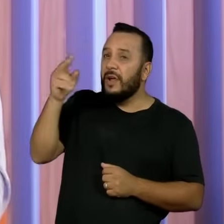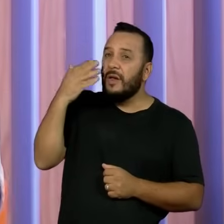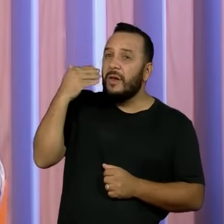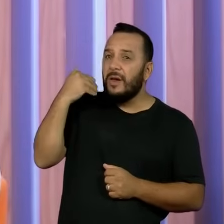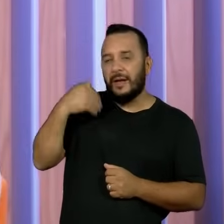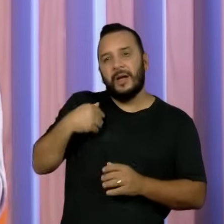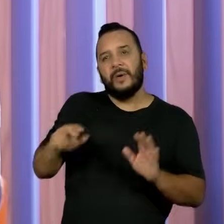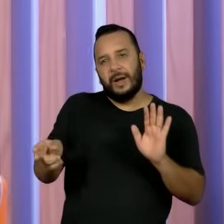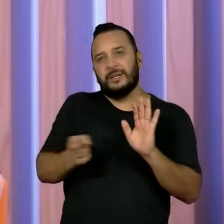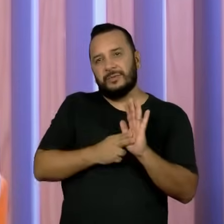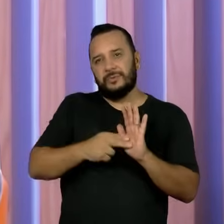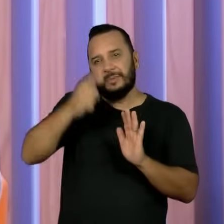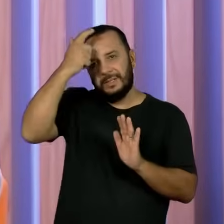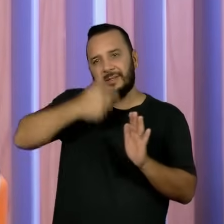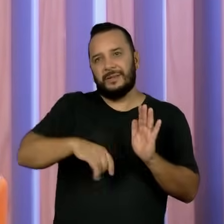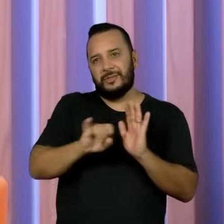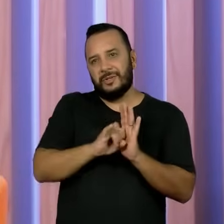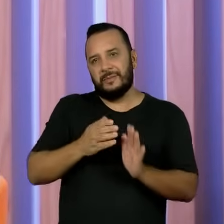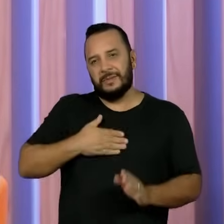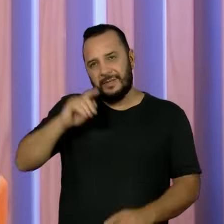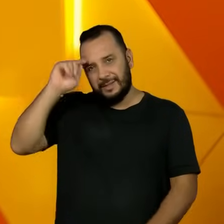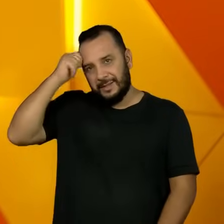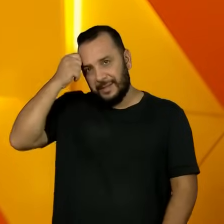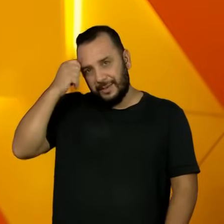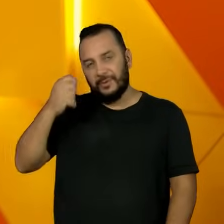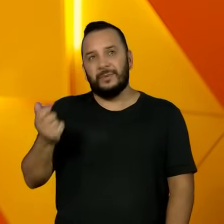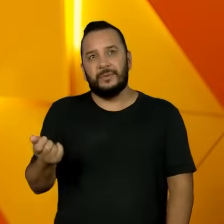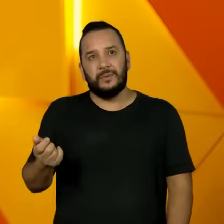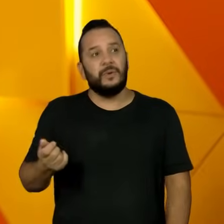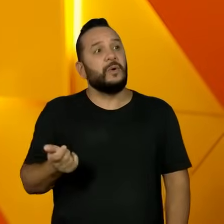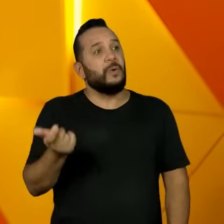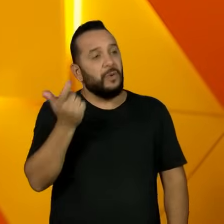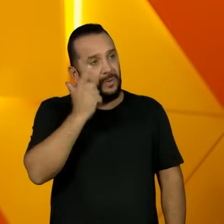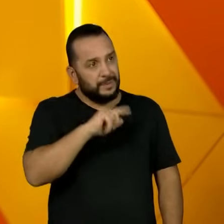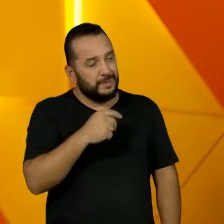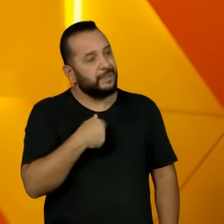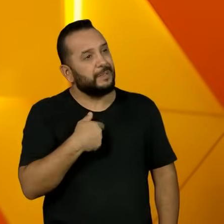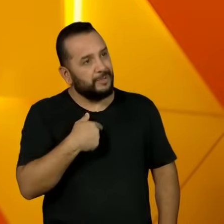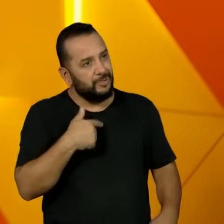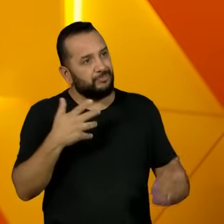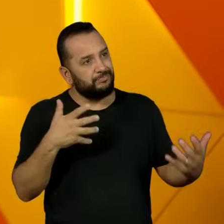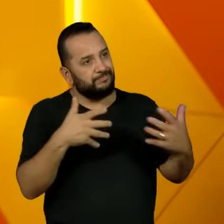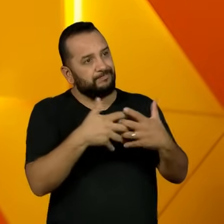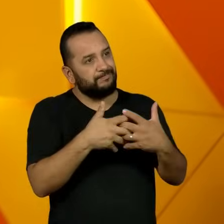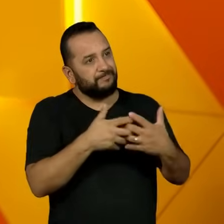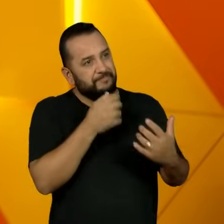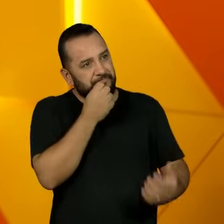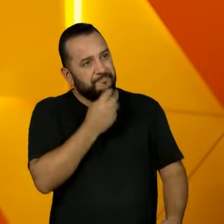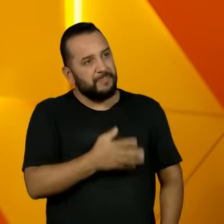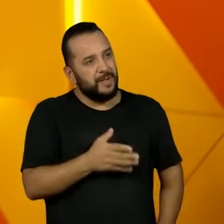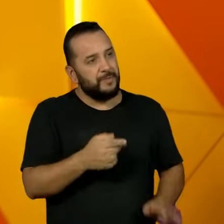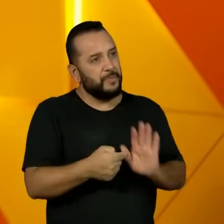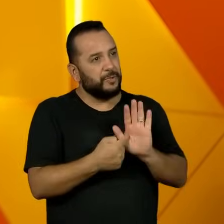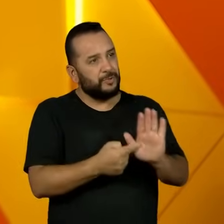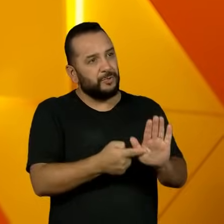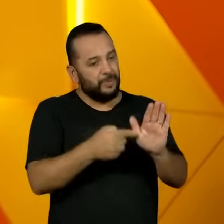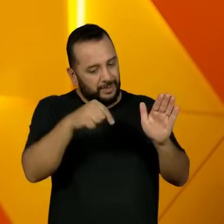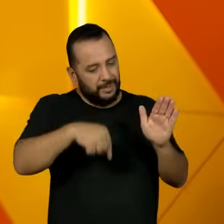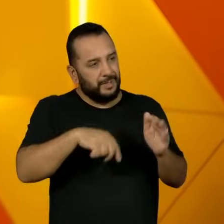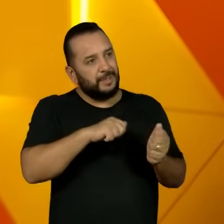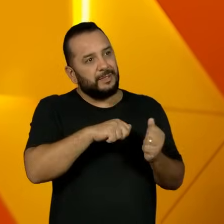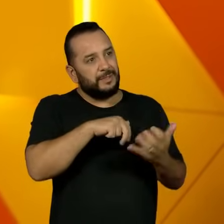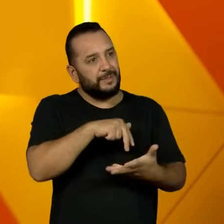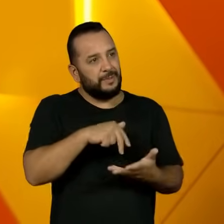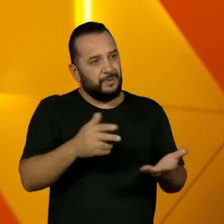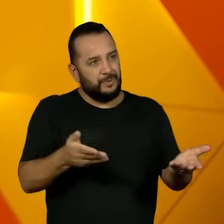complementar aí os estudos com os objetivos da Maloca. Conseguiram muito bem e demonstraram isso aqui hoje no programa. Eu estou muito feliz, quero